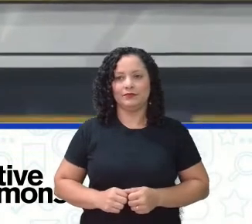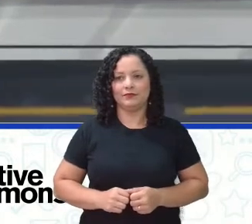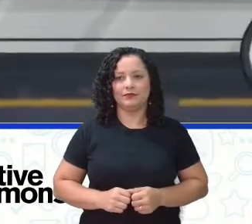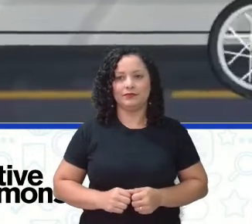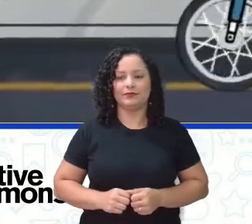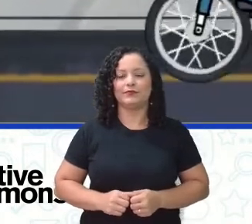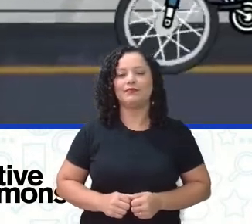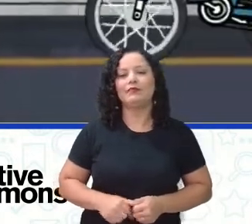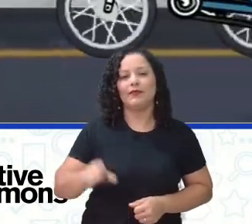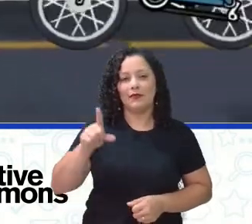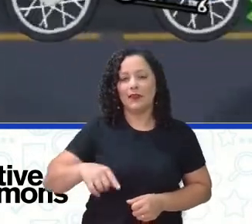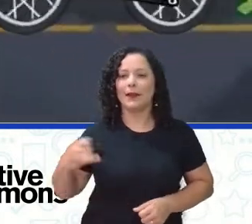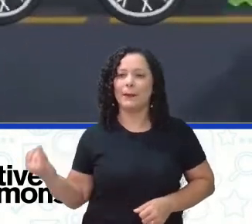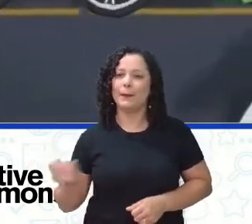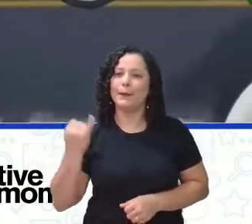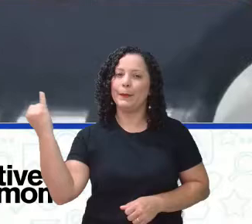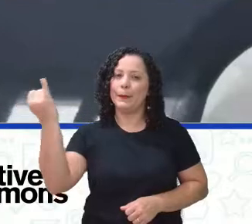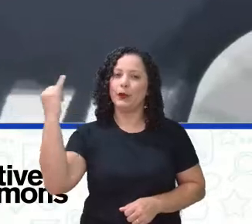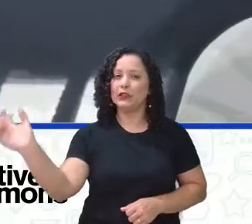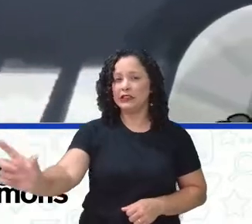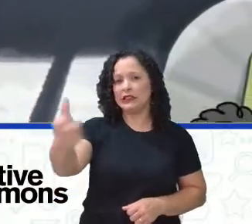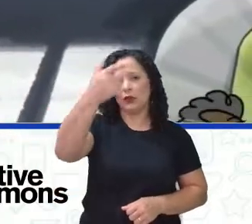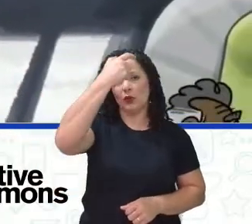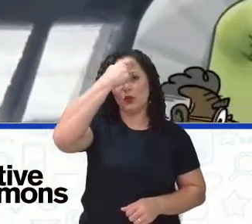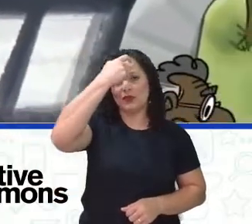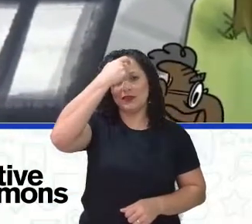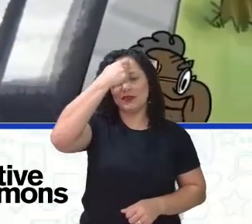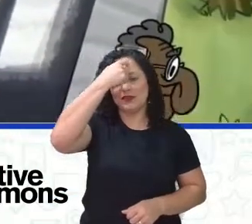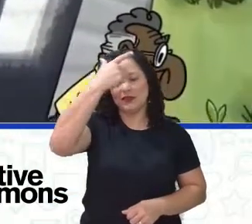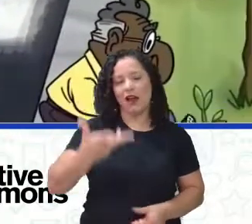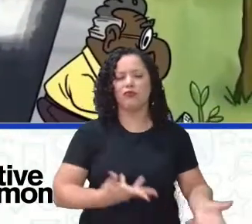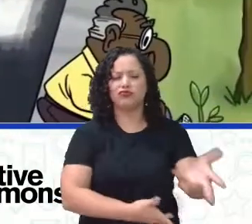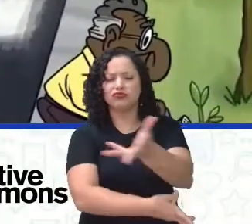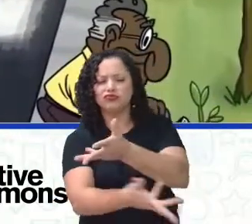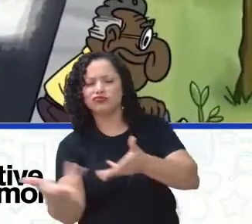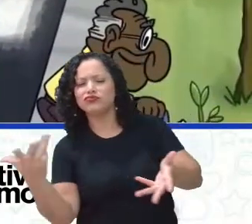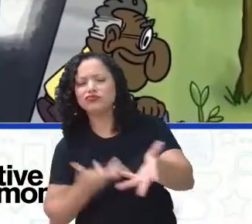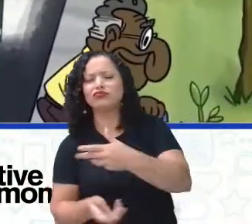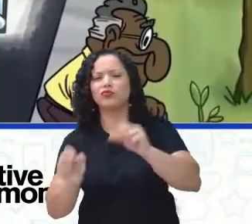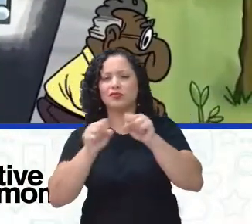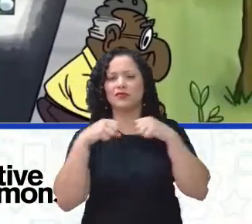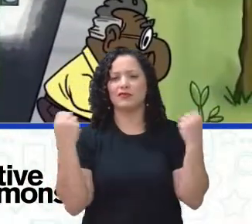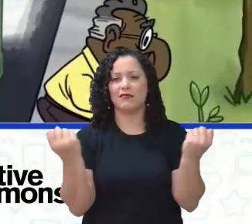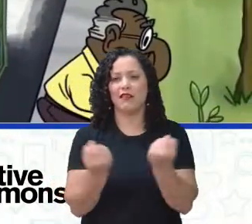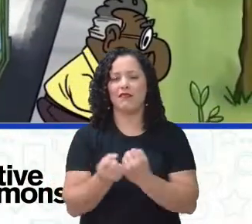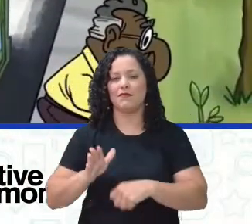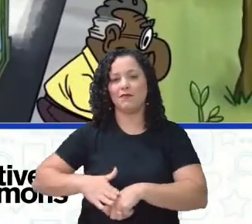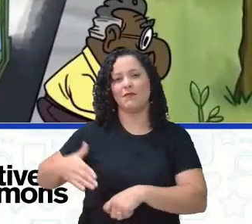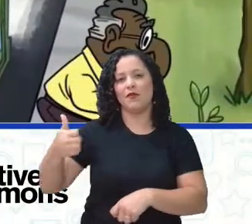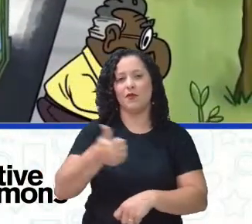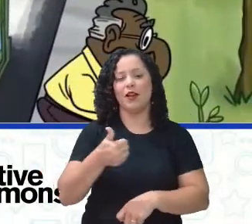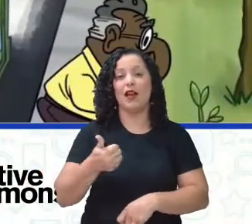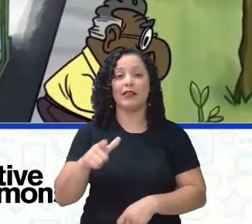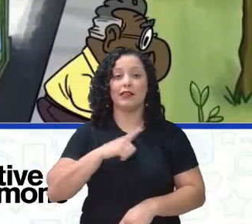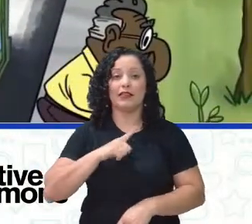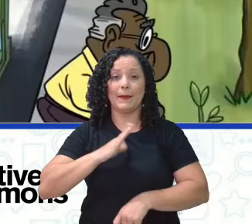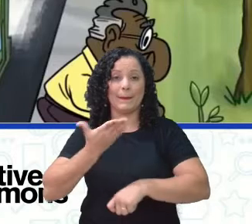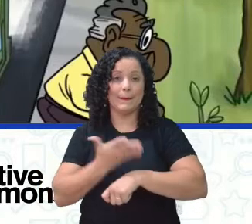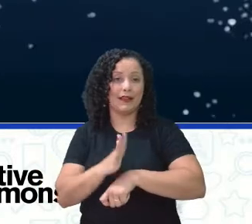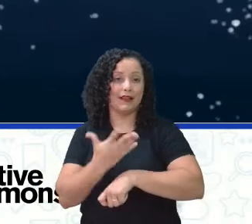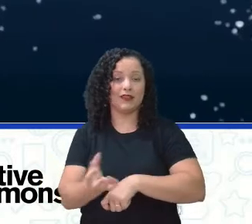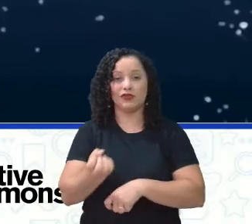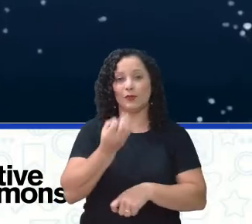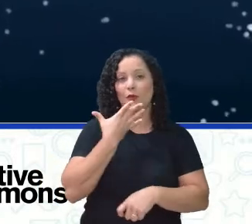É importante ajudar na conscientização da sociedade e cobrar dos governantes o compromisso com as boas práticas ambientais para